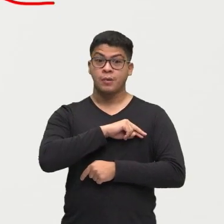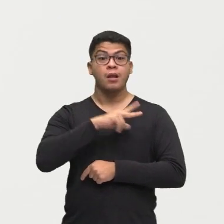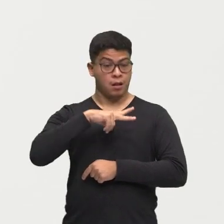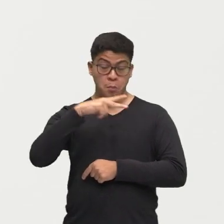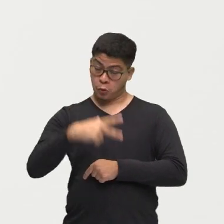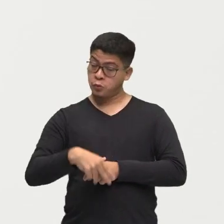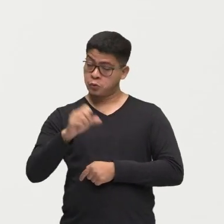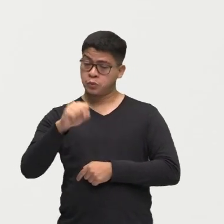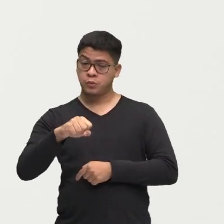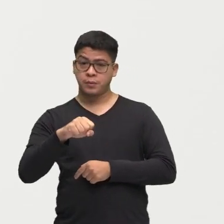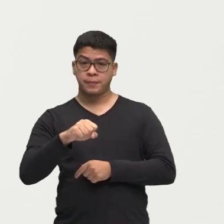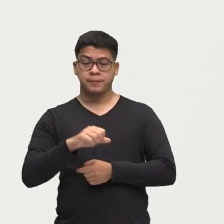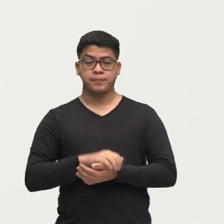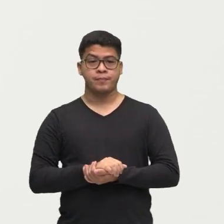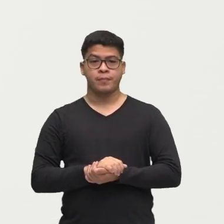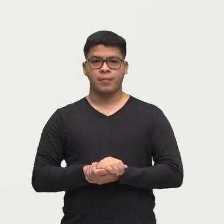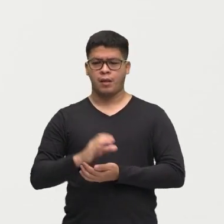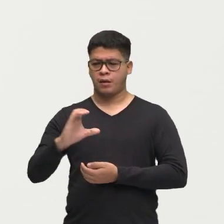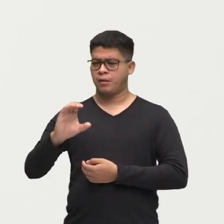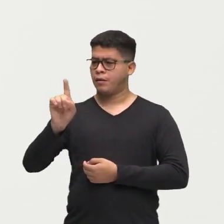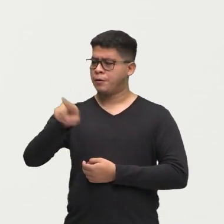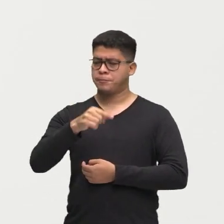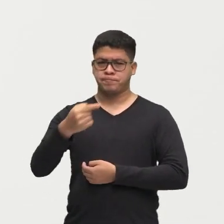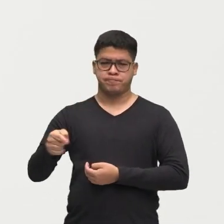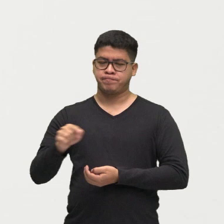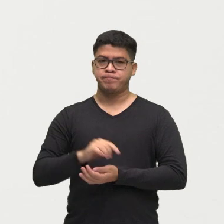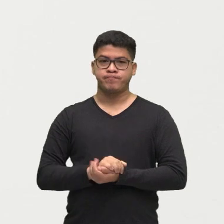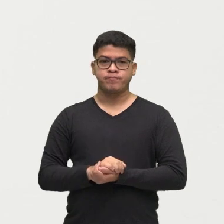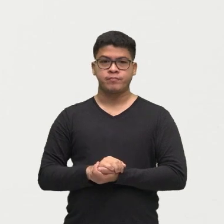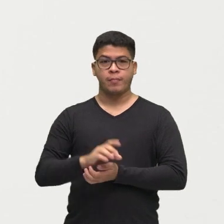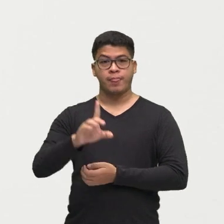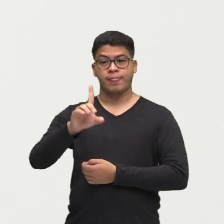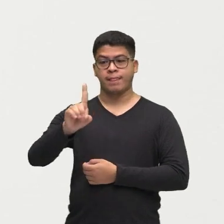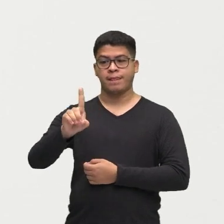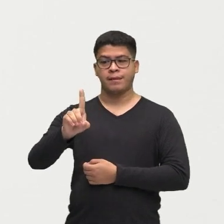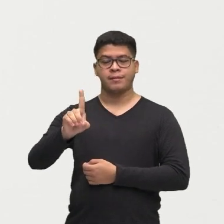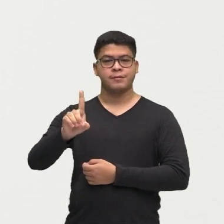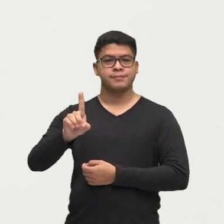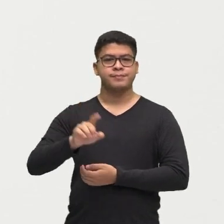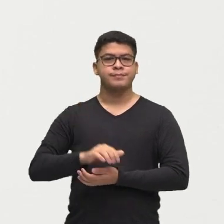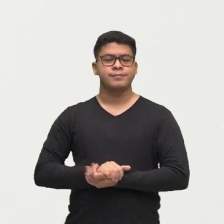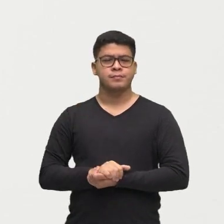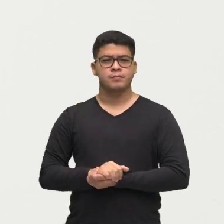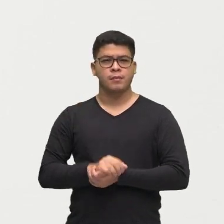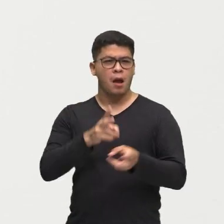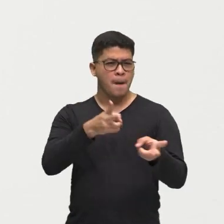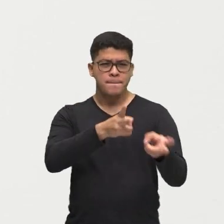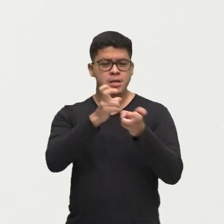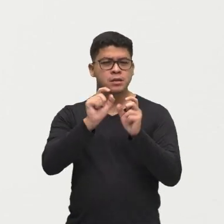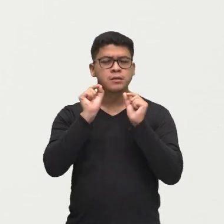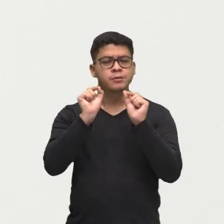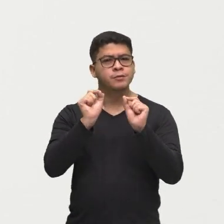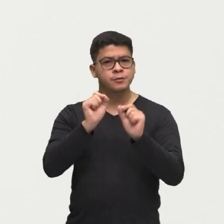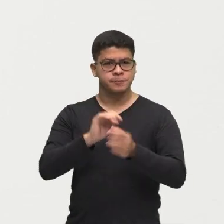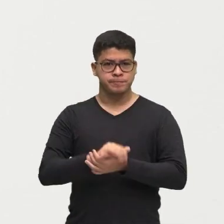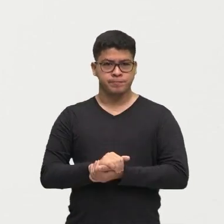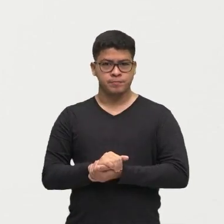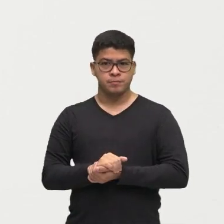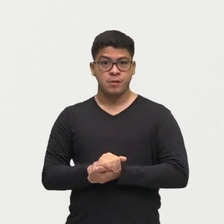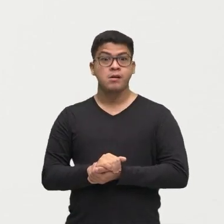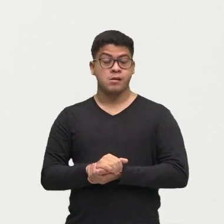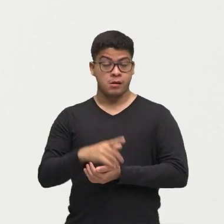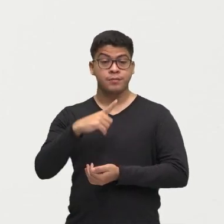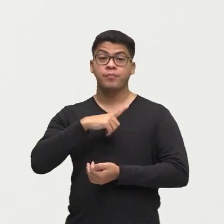descartamos a letra C. Próxima, Antero de Quental, Fagundes Varela, Stendhal. E perceba que nós temos aqui autores